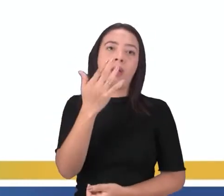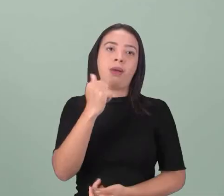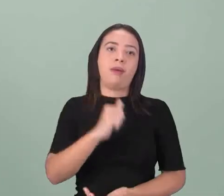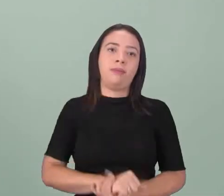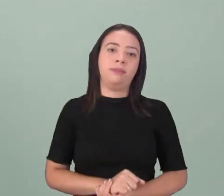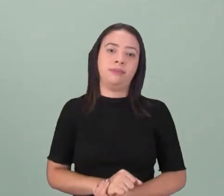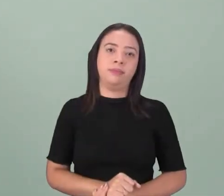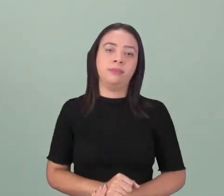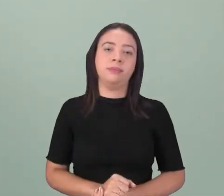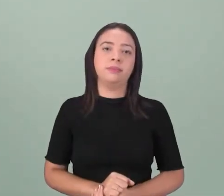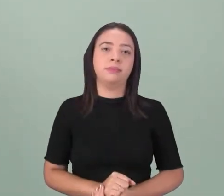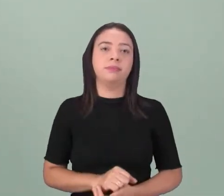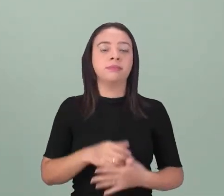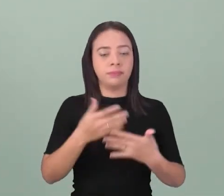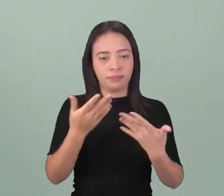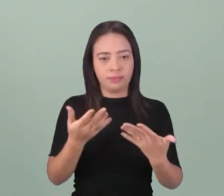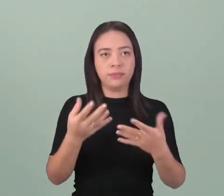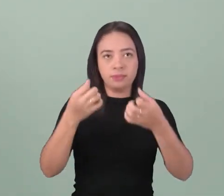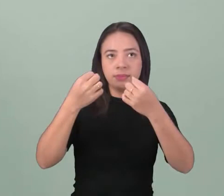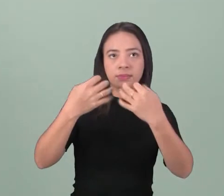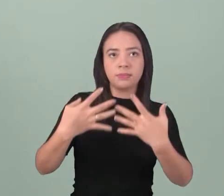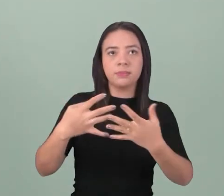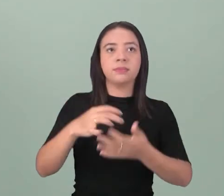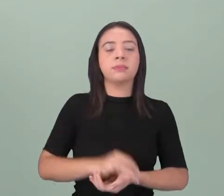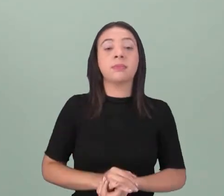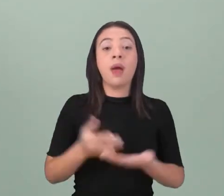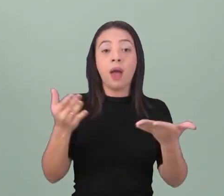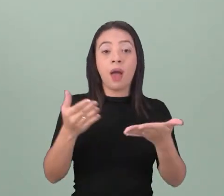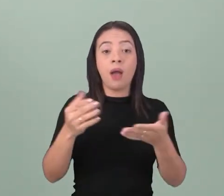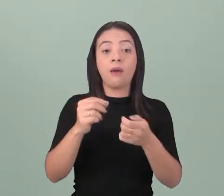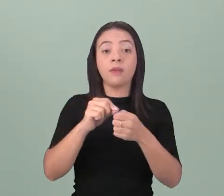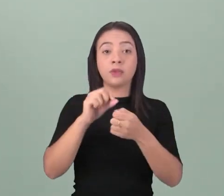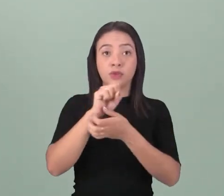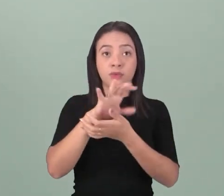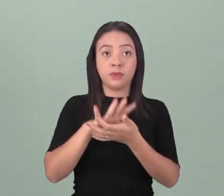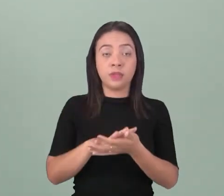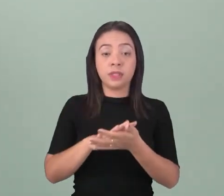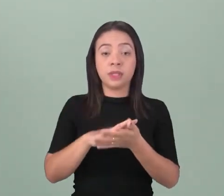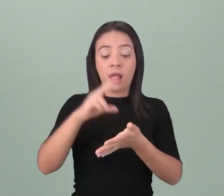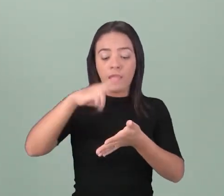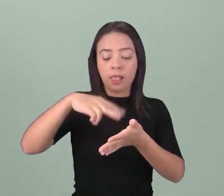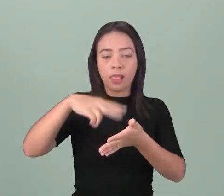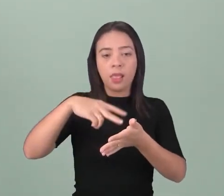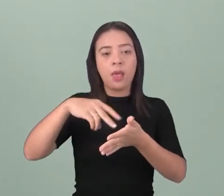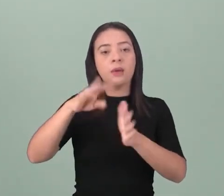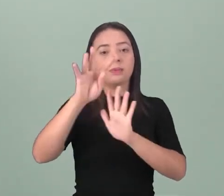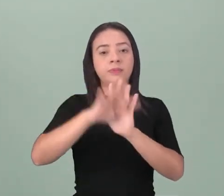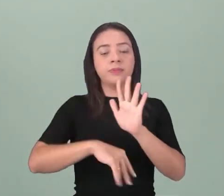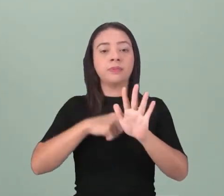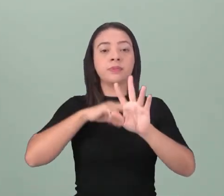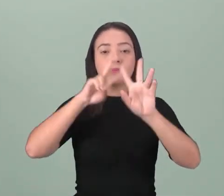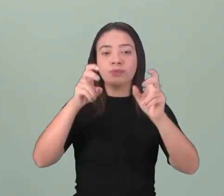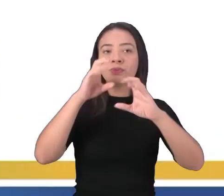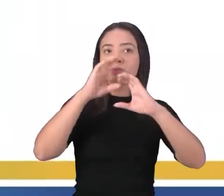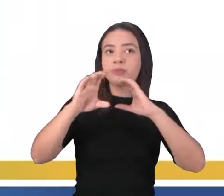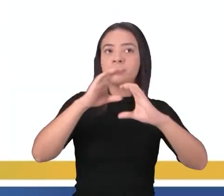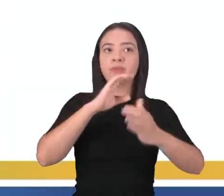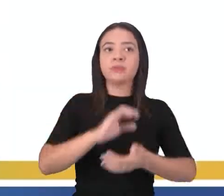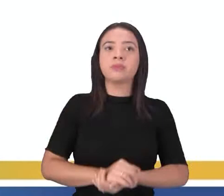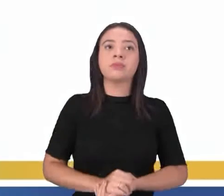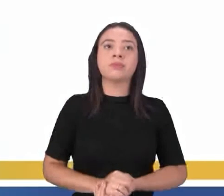a gente tem essa especificidade. Vamos para exercitando. Vamos ler esse texto que tem por título